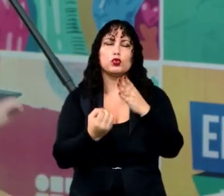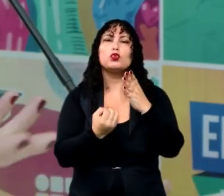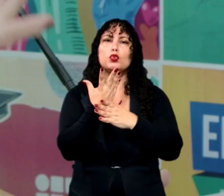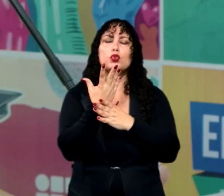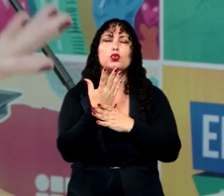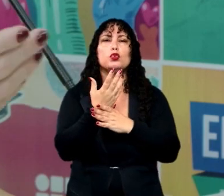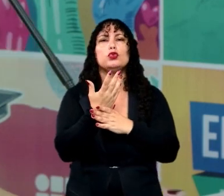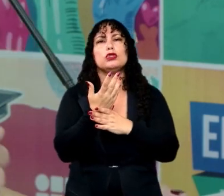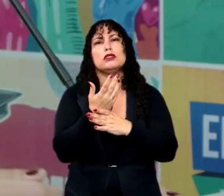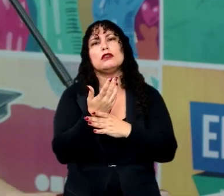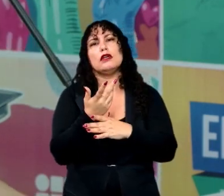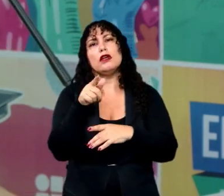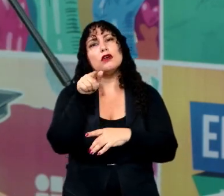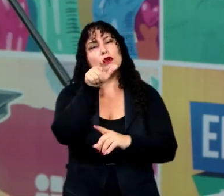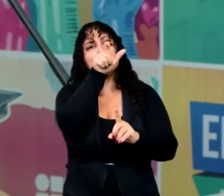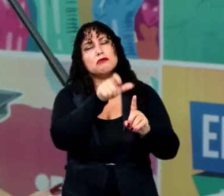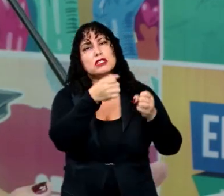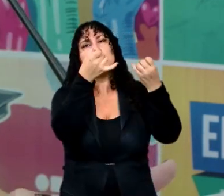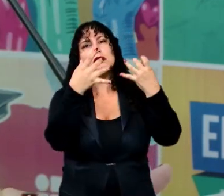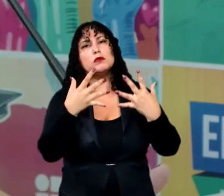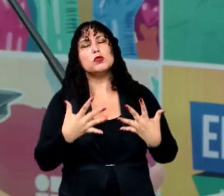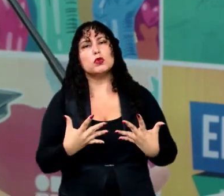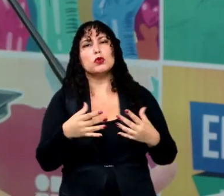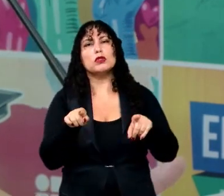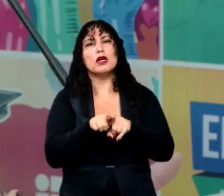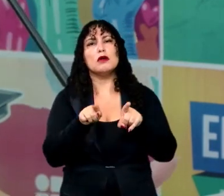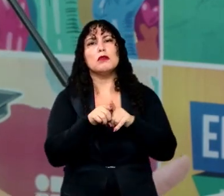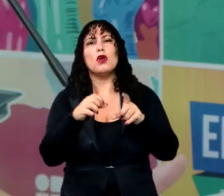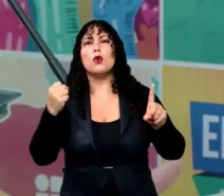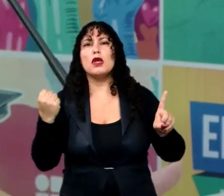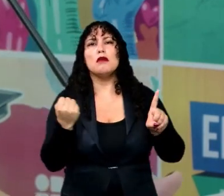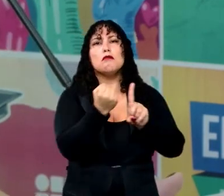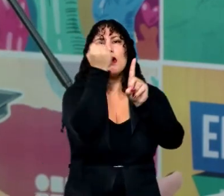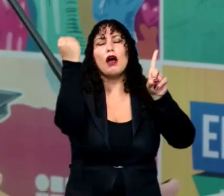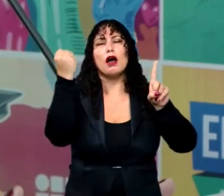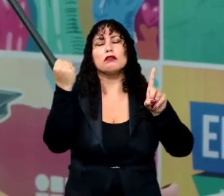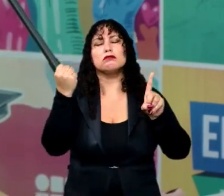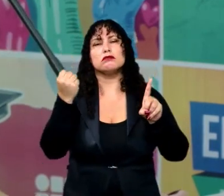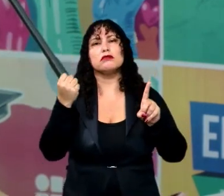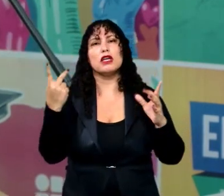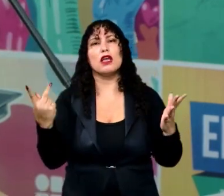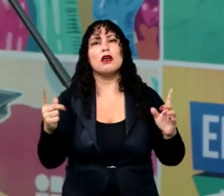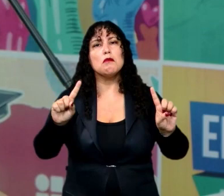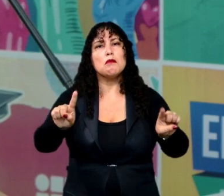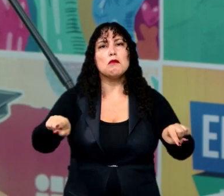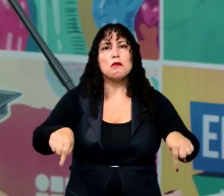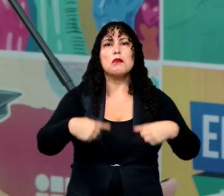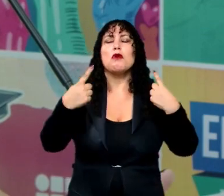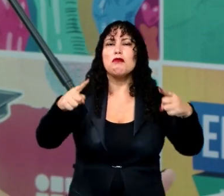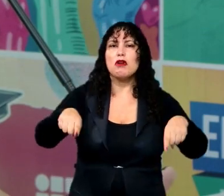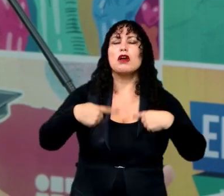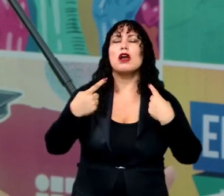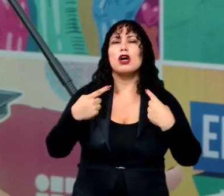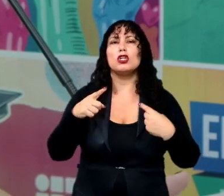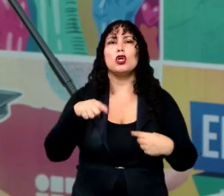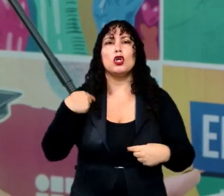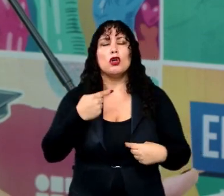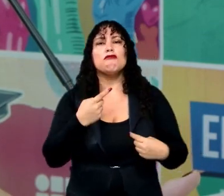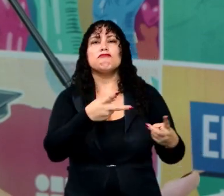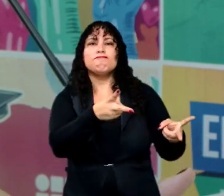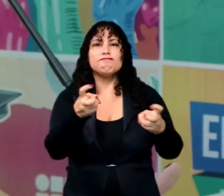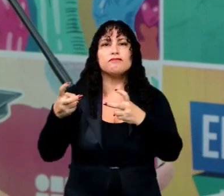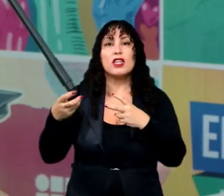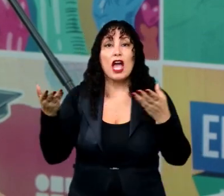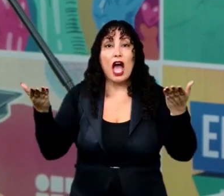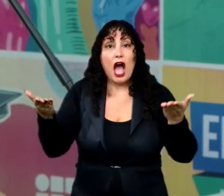como não né E como o senhor mesmo mencionou né os impactos que elas vêm causando a gente ainda vai medir né porque agora